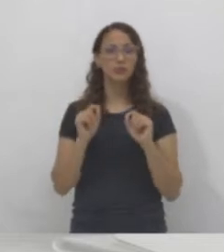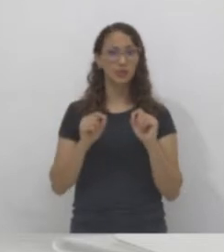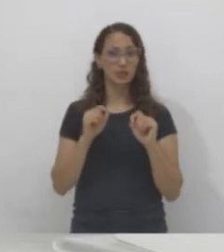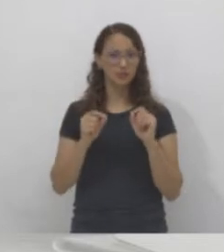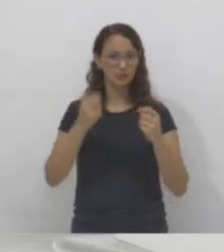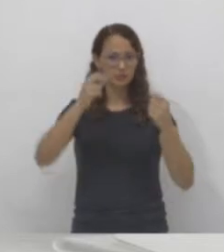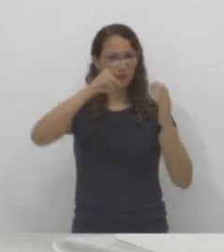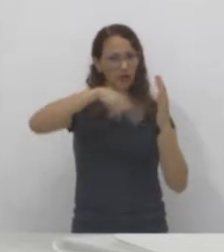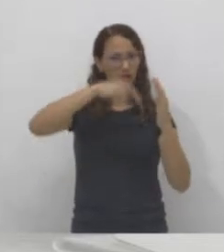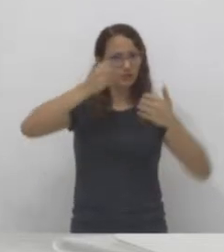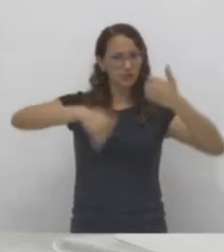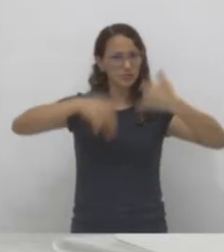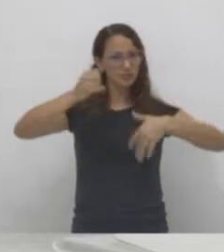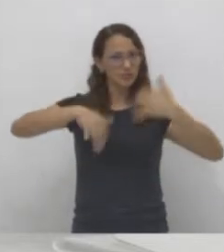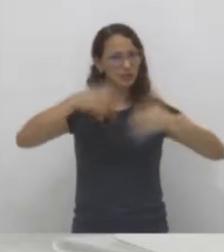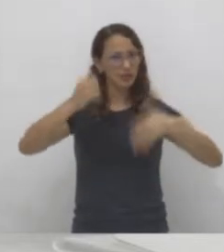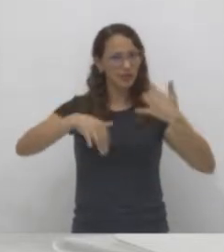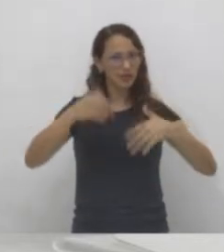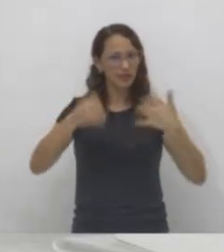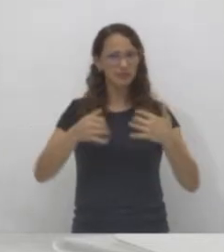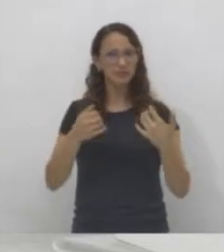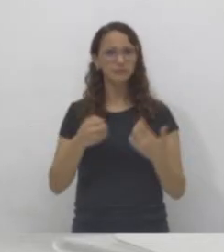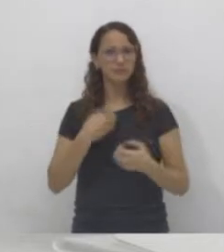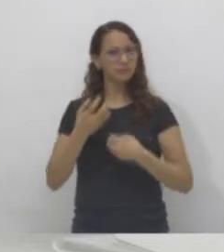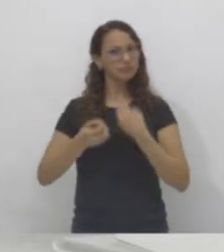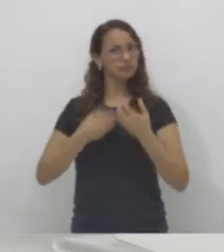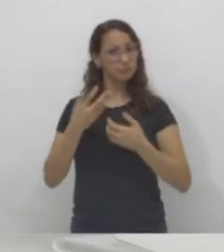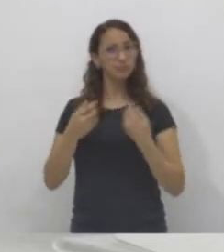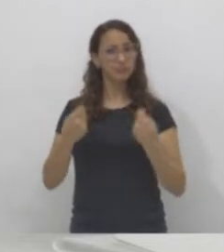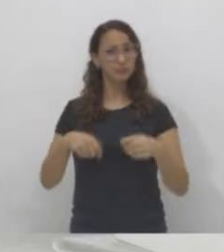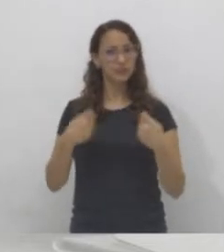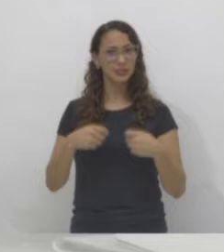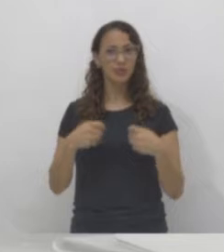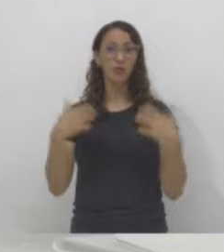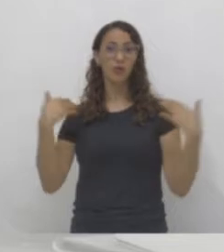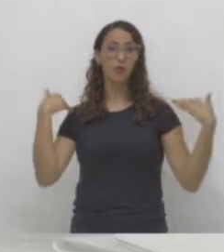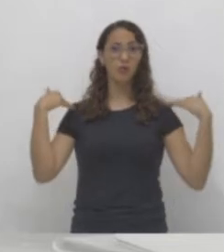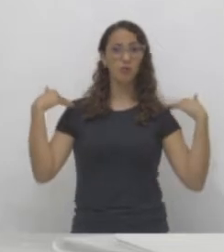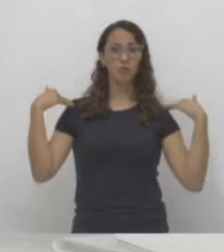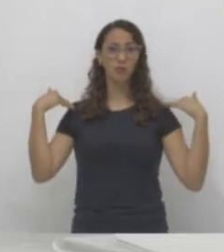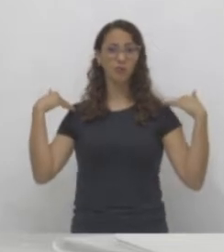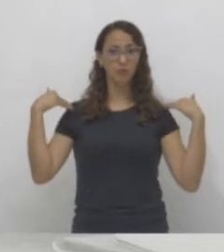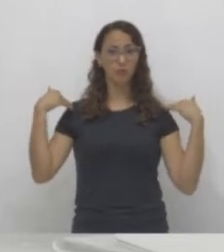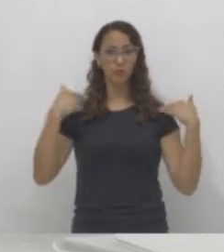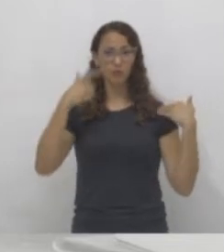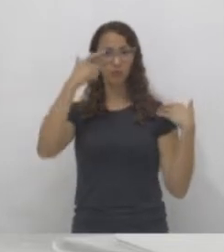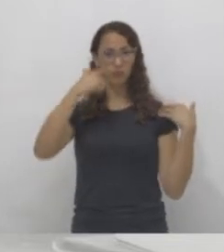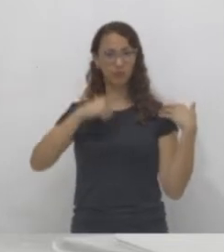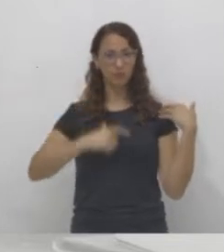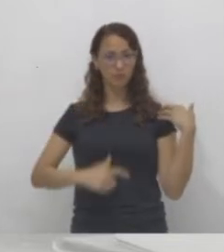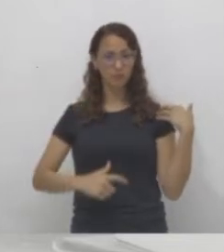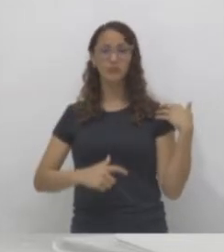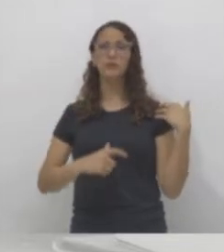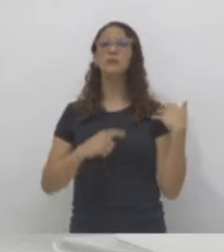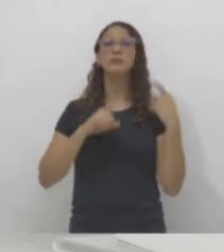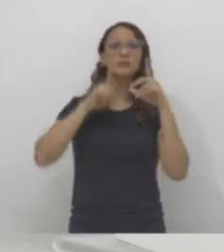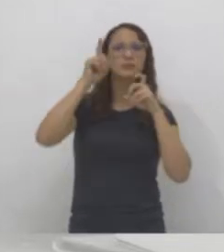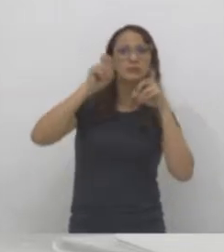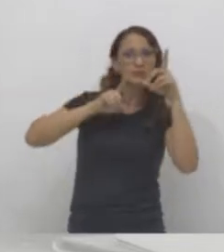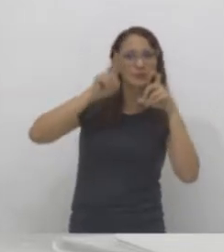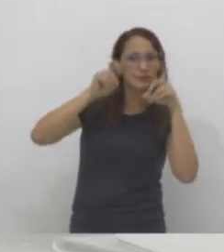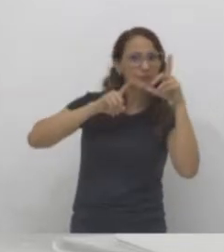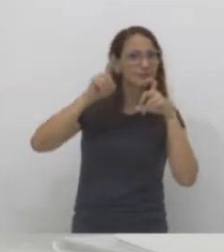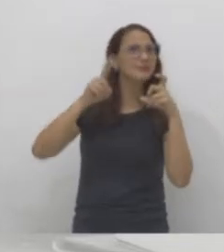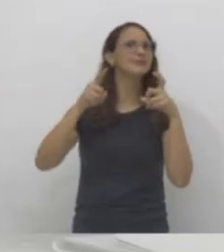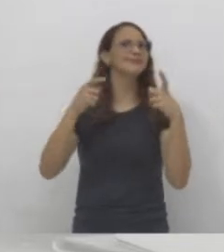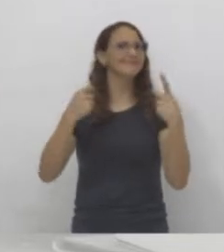super importante dentro desse gênero é a linguagem corporal e gestual. Eu tenho certeza que se nós estivéssemos num